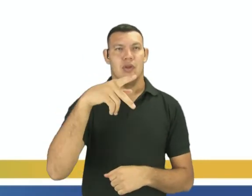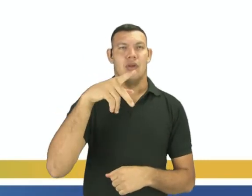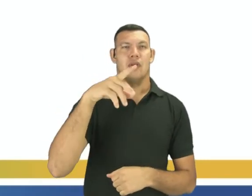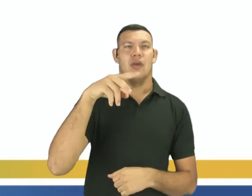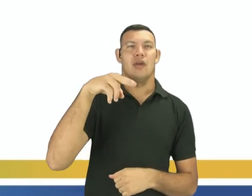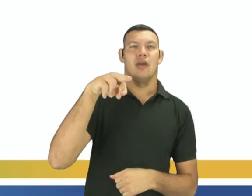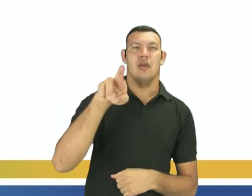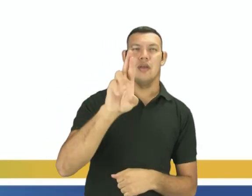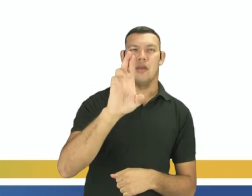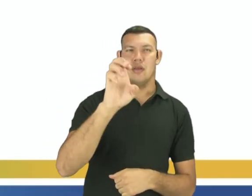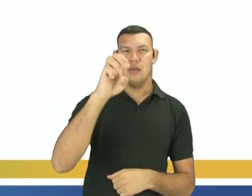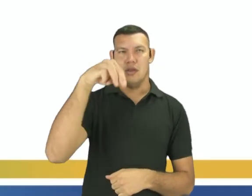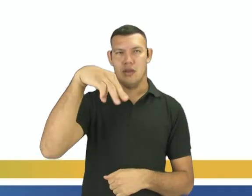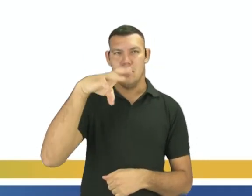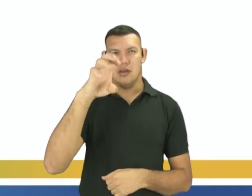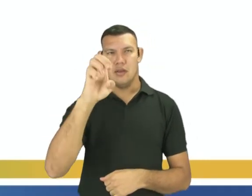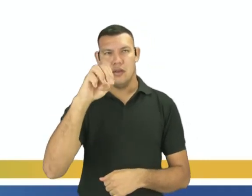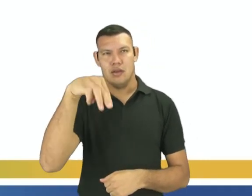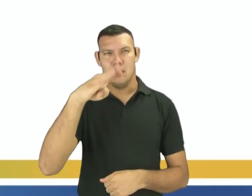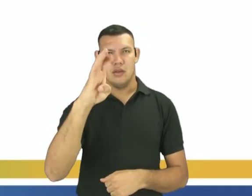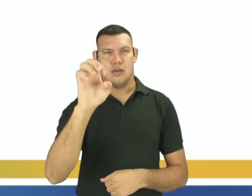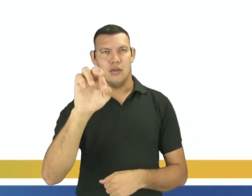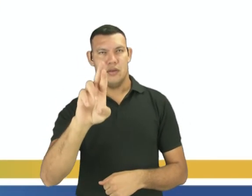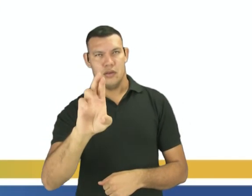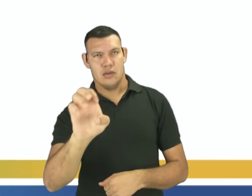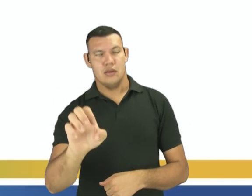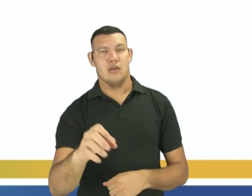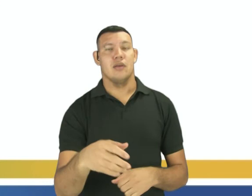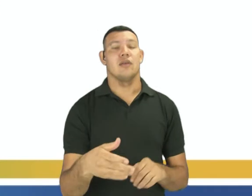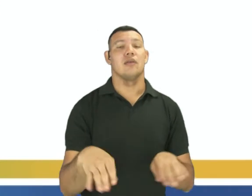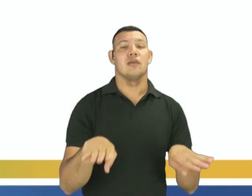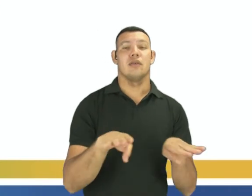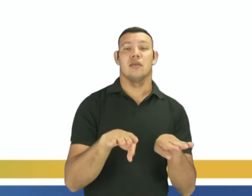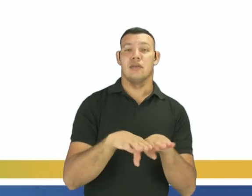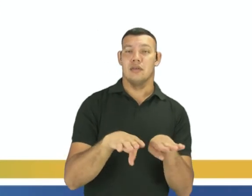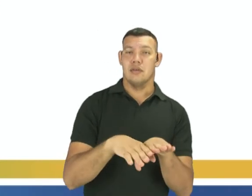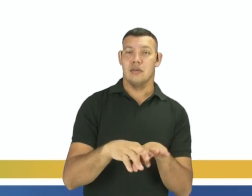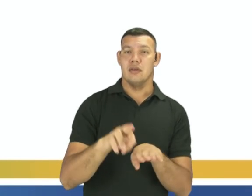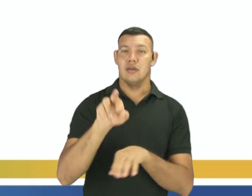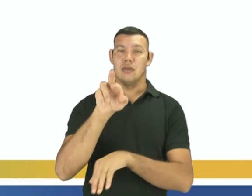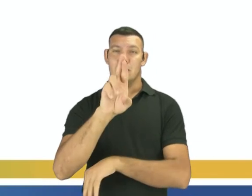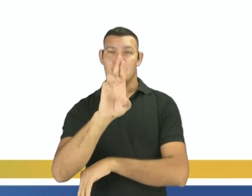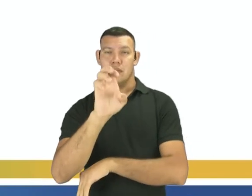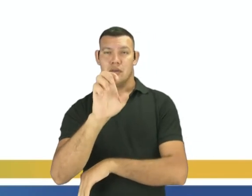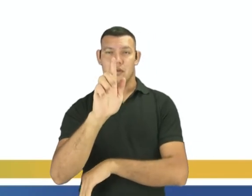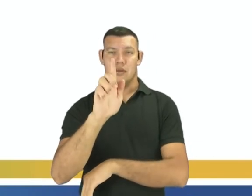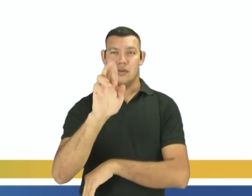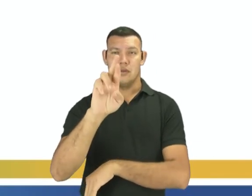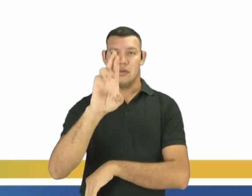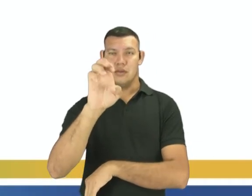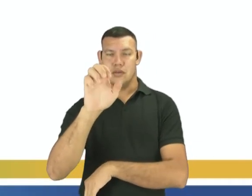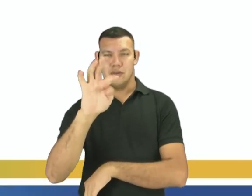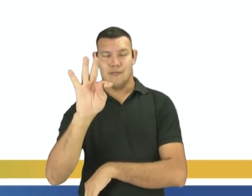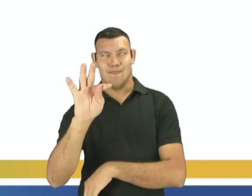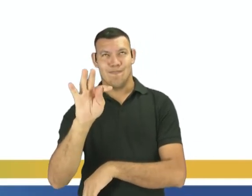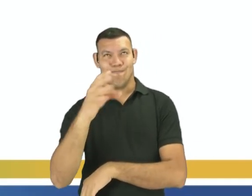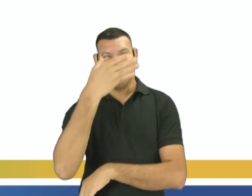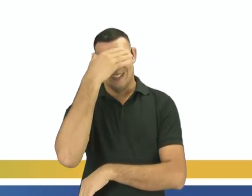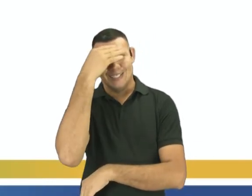é lembrar, regret que me fugiu